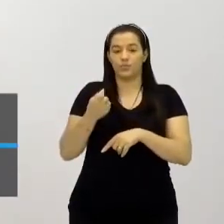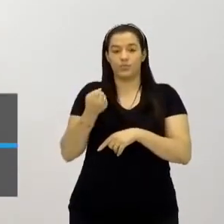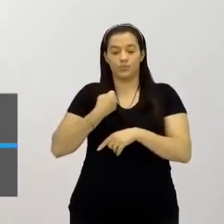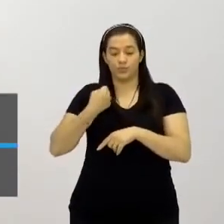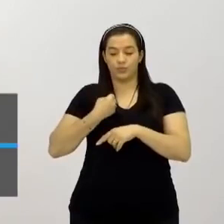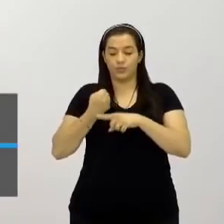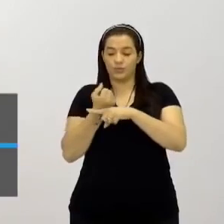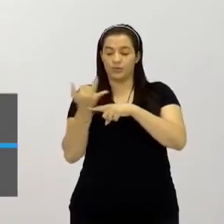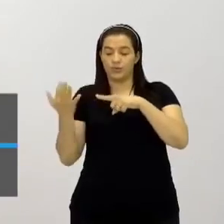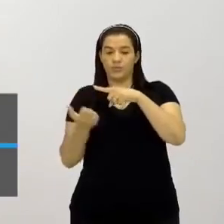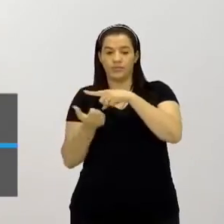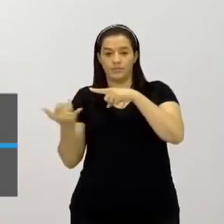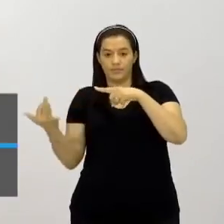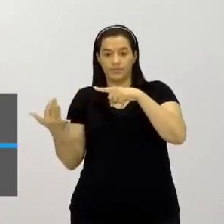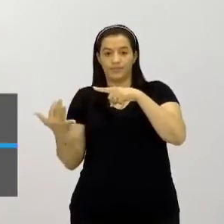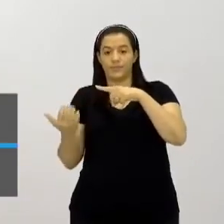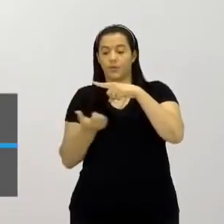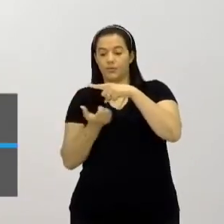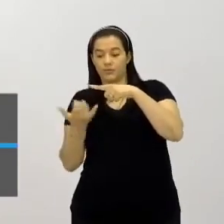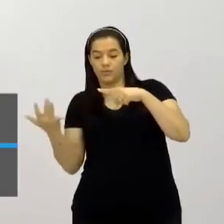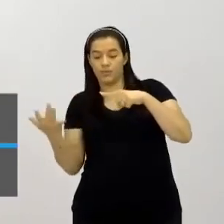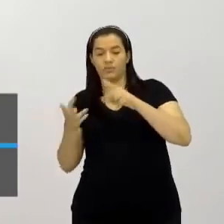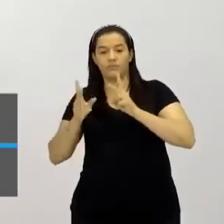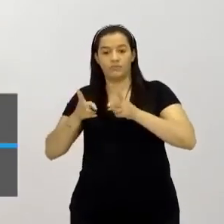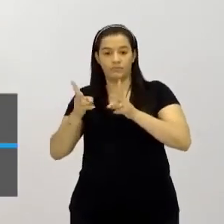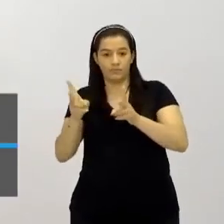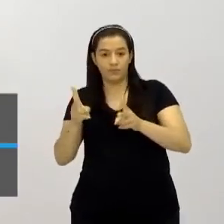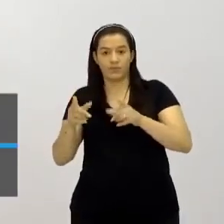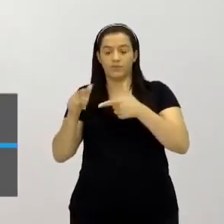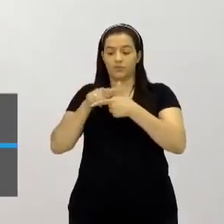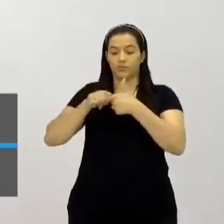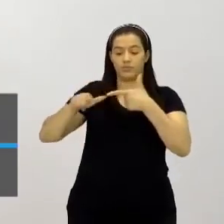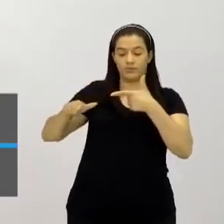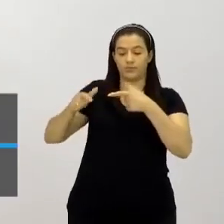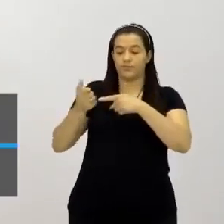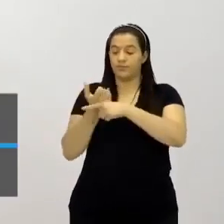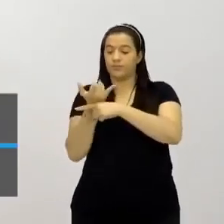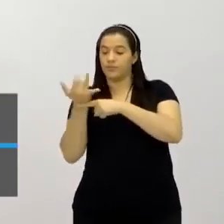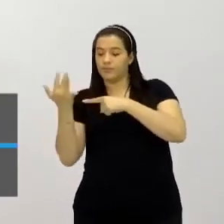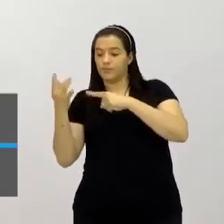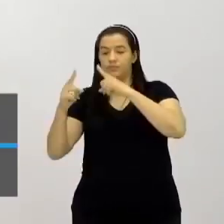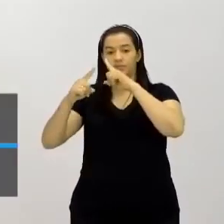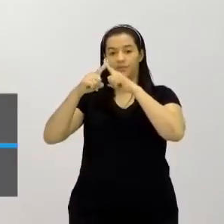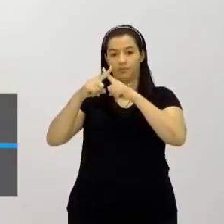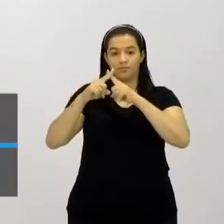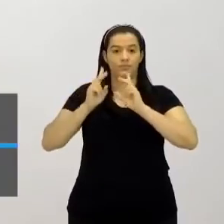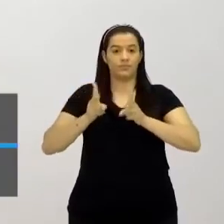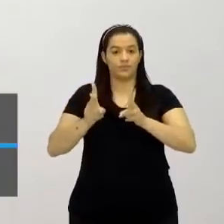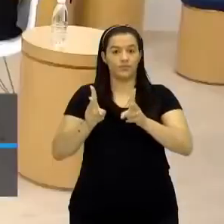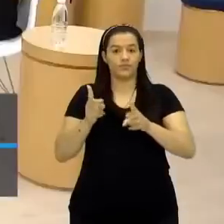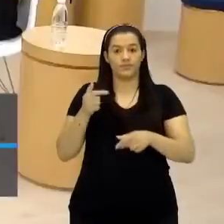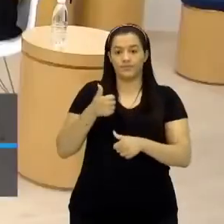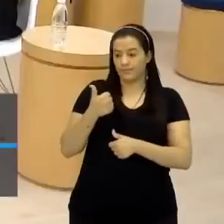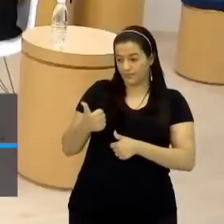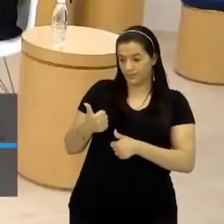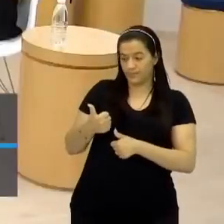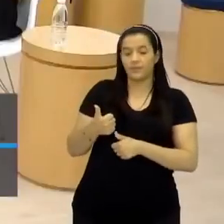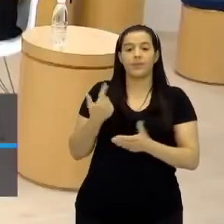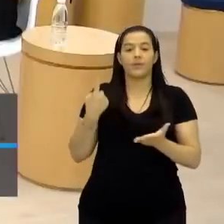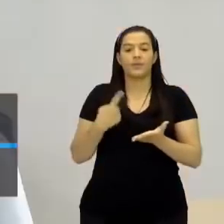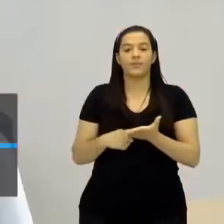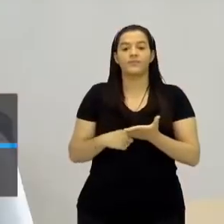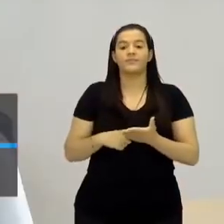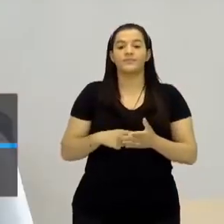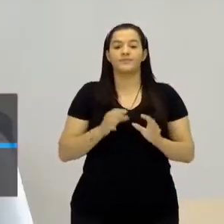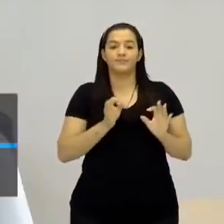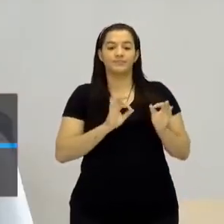Beleza? Então, pelo de baixo a gente sempre divide, pelo de cima a gente sempre multiplica. Beleza? Certo, Vivi? Falar alguma coisa